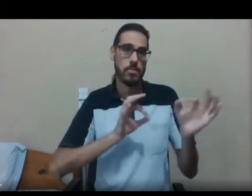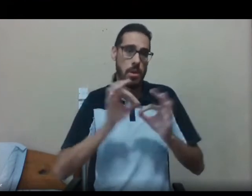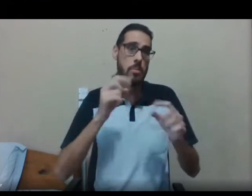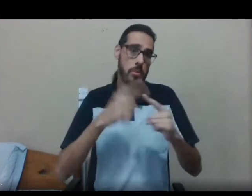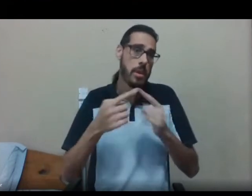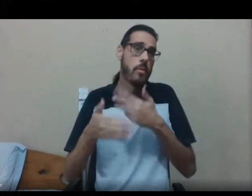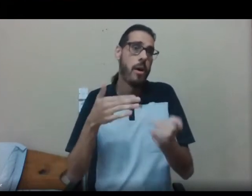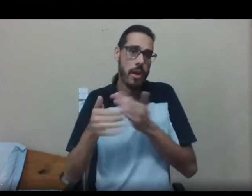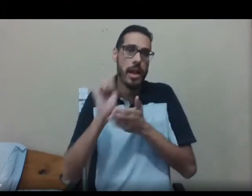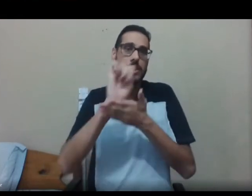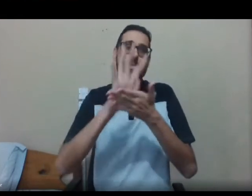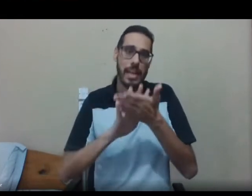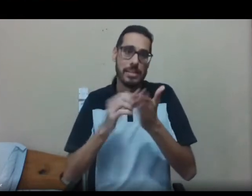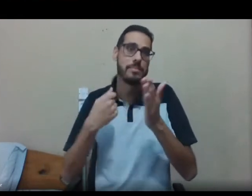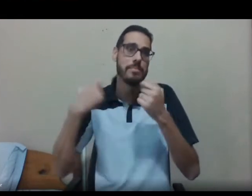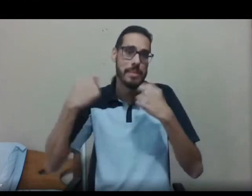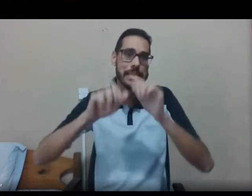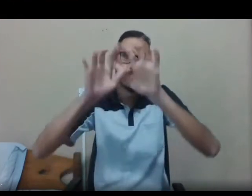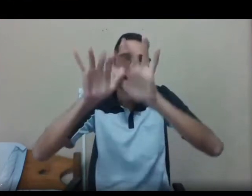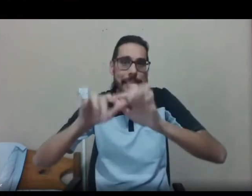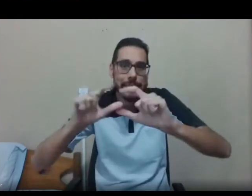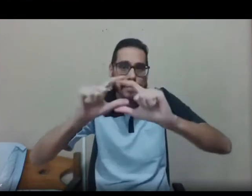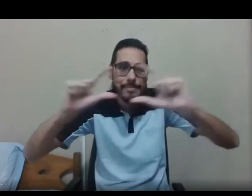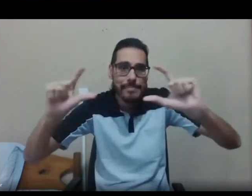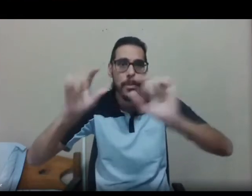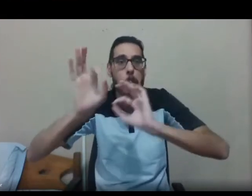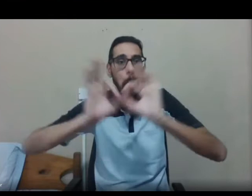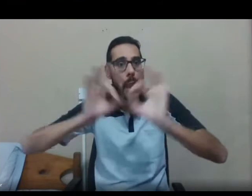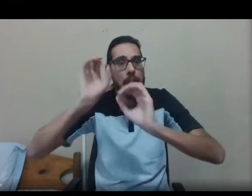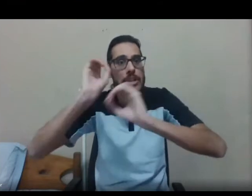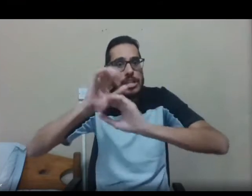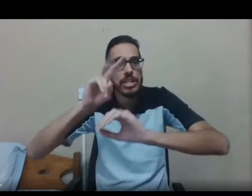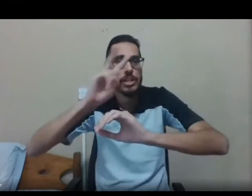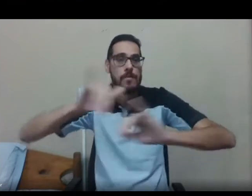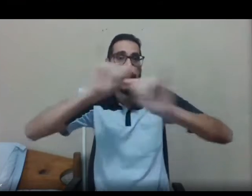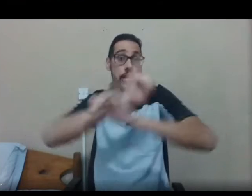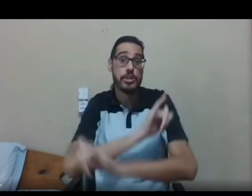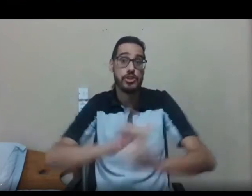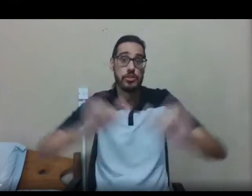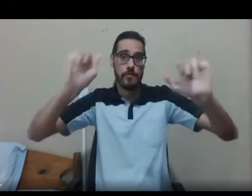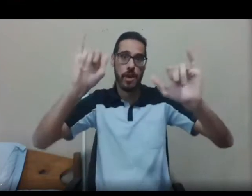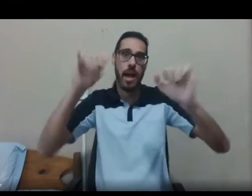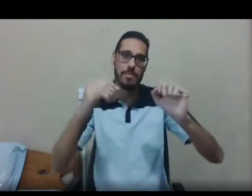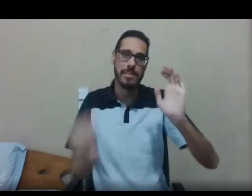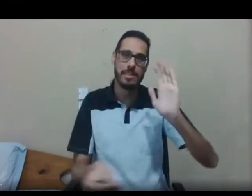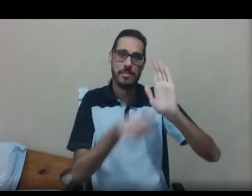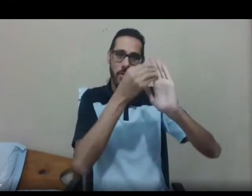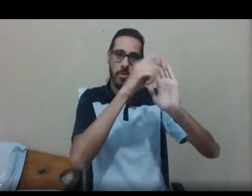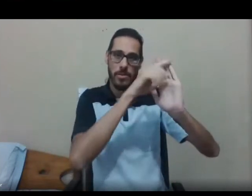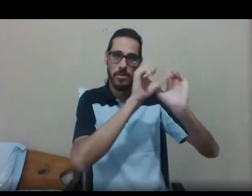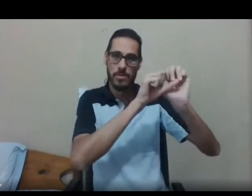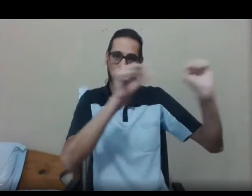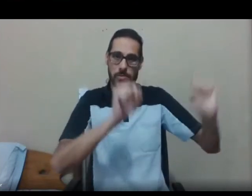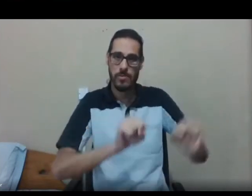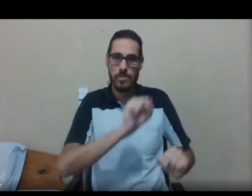sobre o planejamento de ensino, né? O que é o planejamento? O que ele difere do plano de ensino, não é?